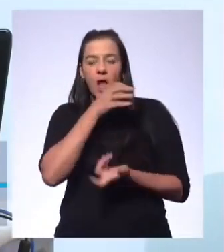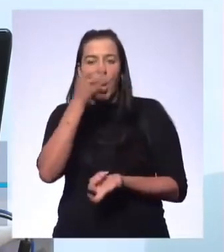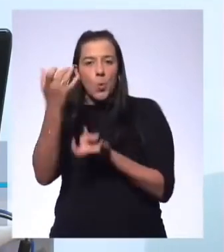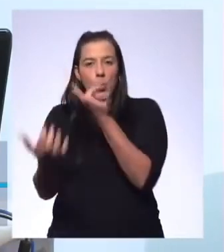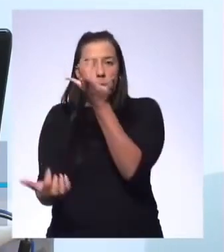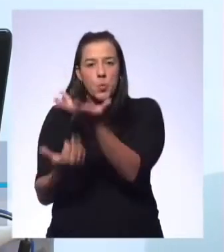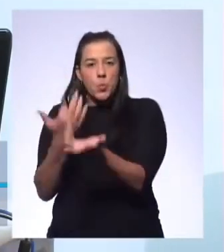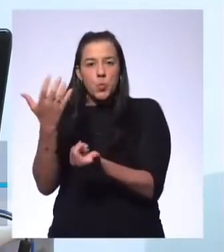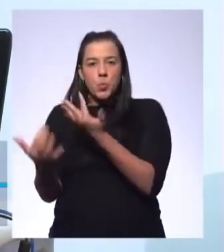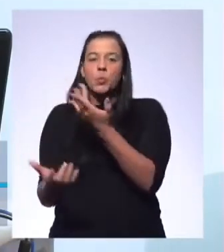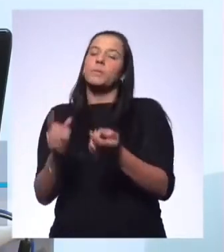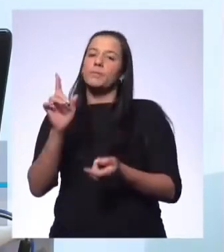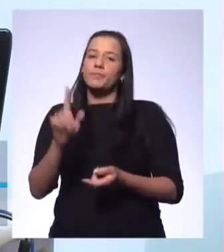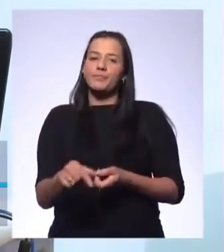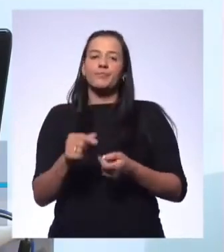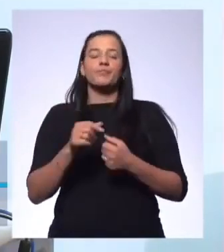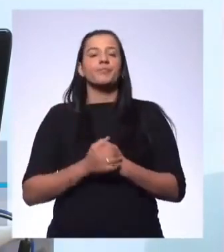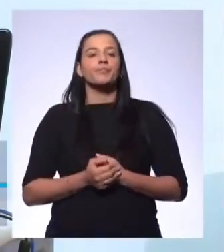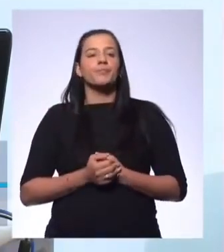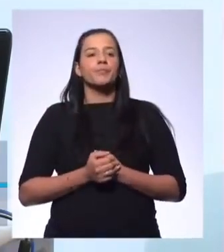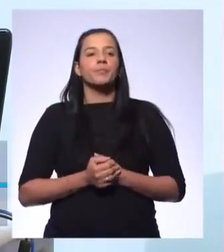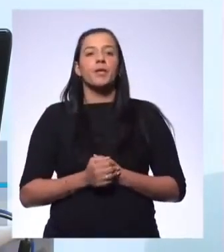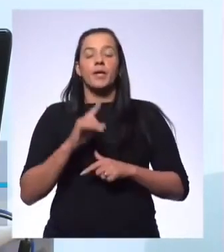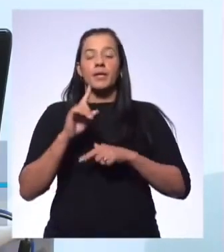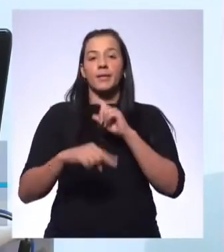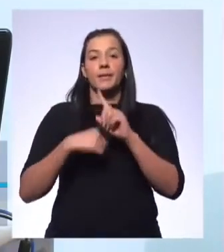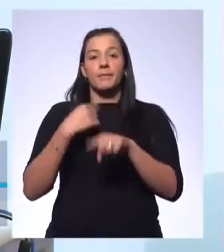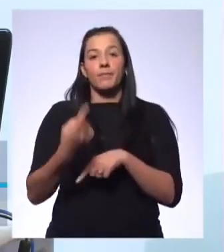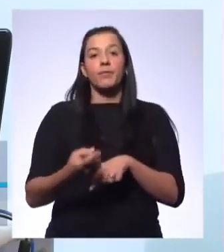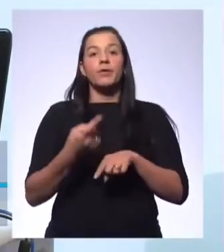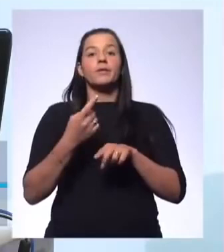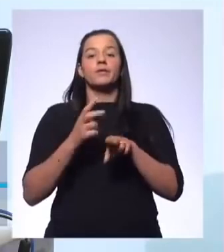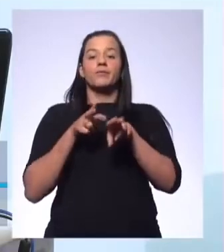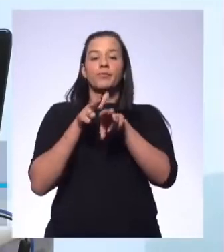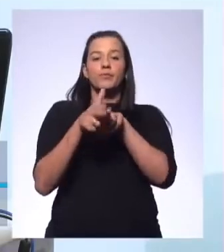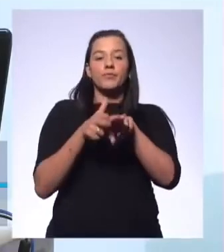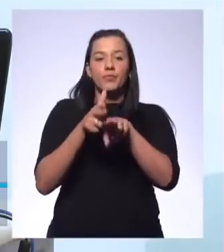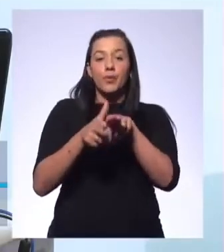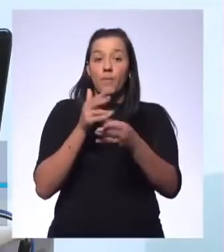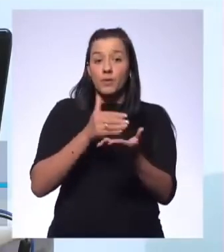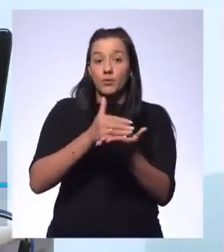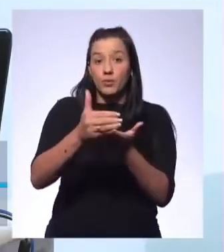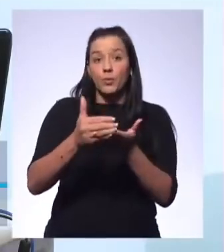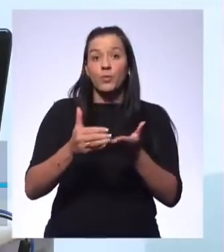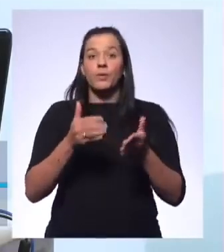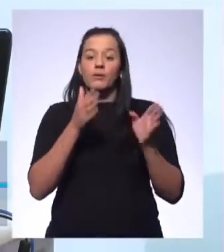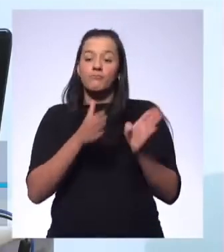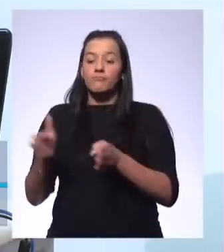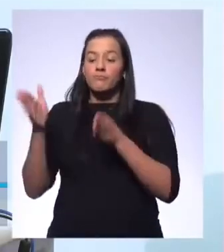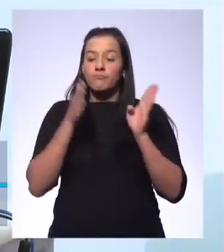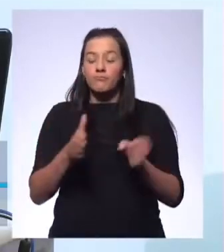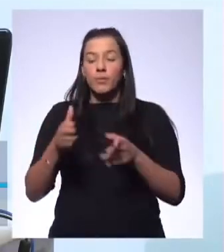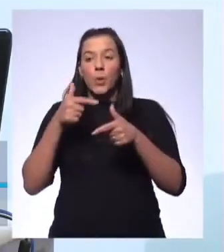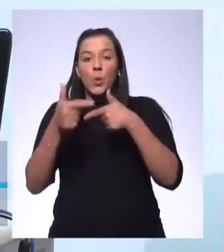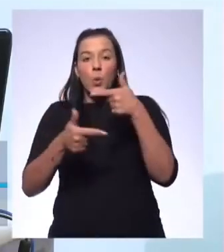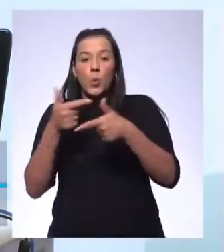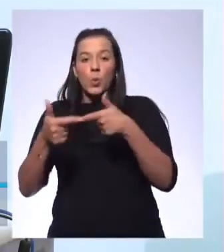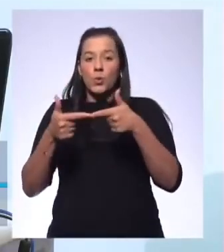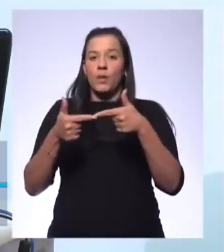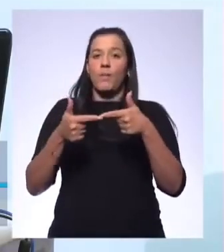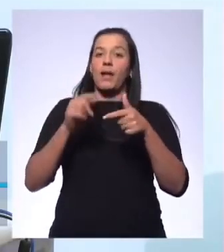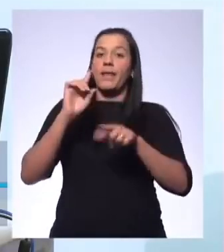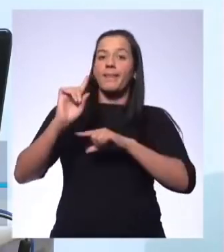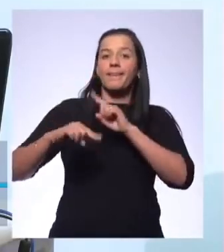tipos de mercadorias e depois as próprias pessoas, né? O transporte ferroviário virou uma coisa